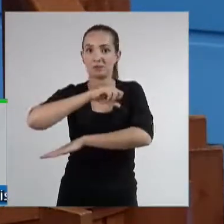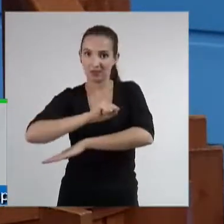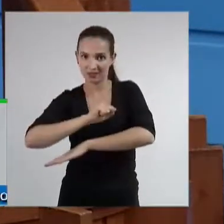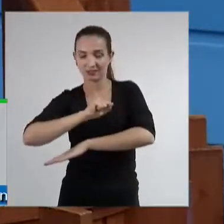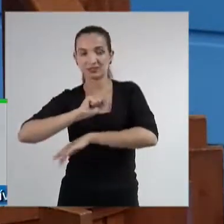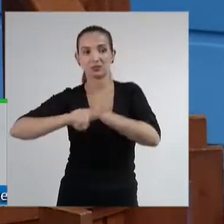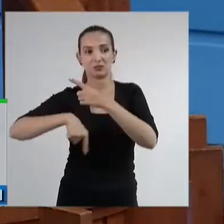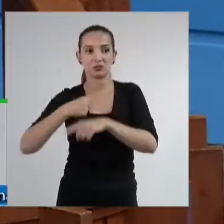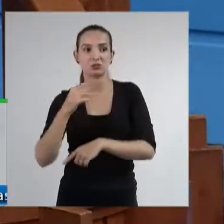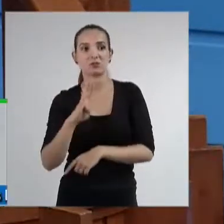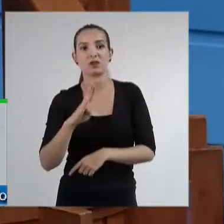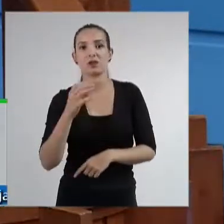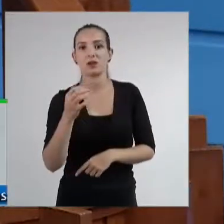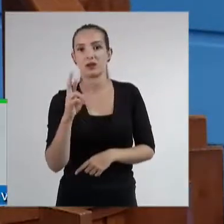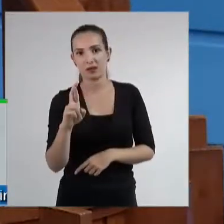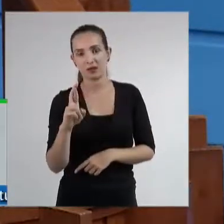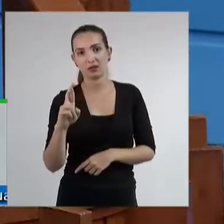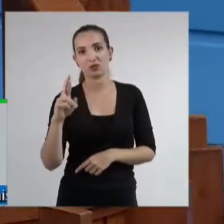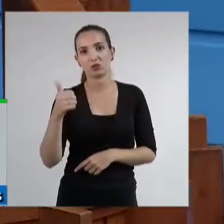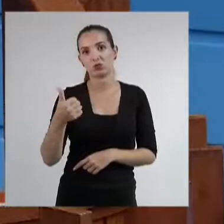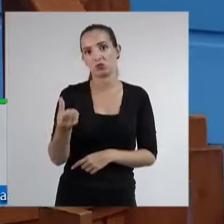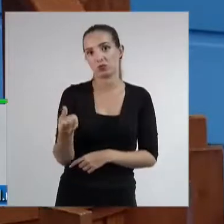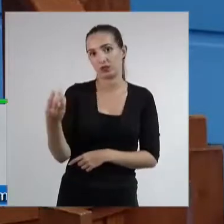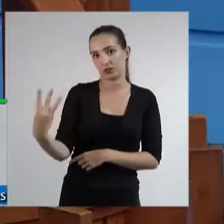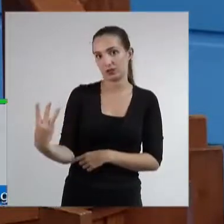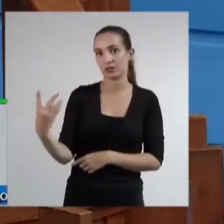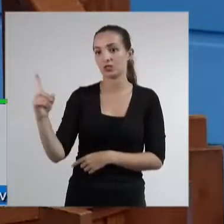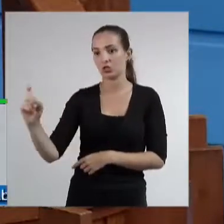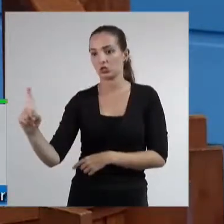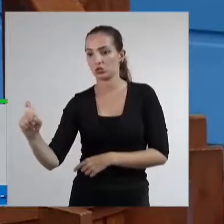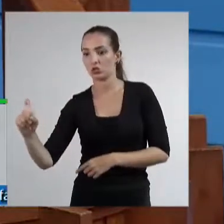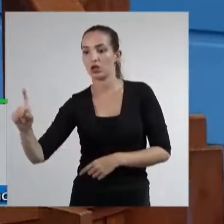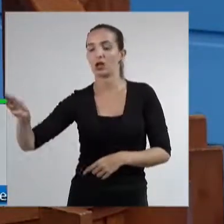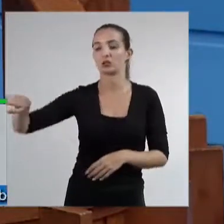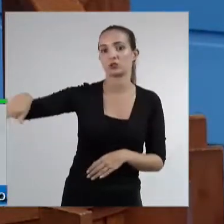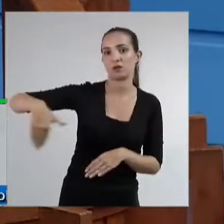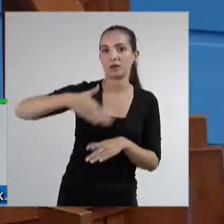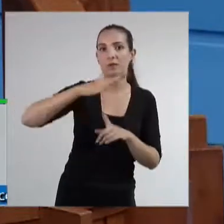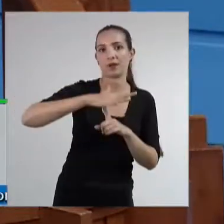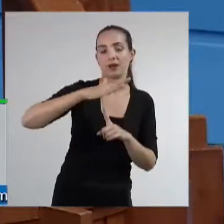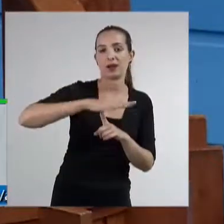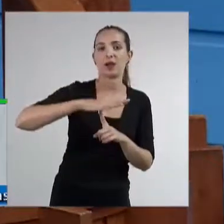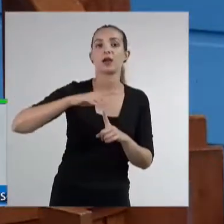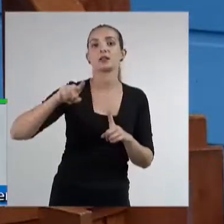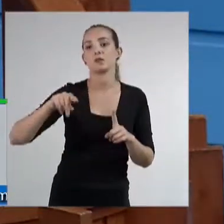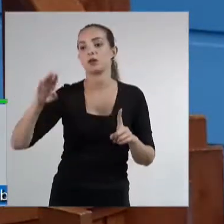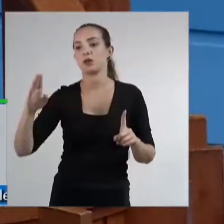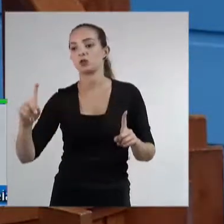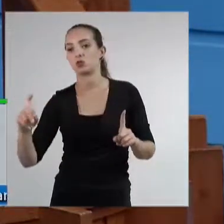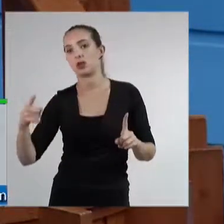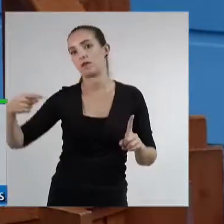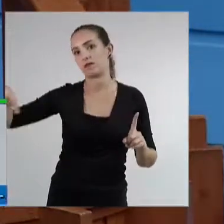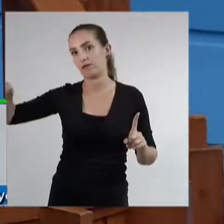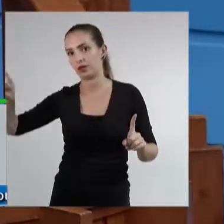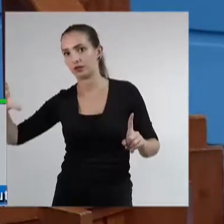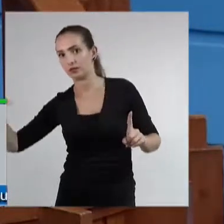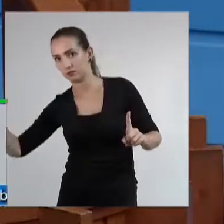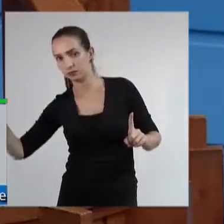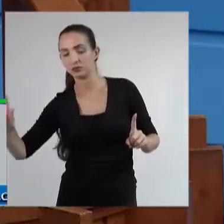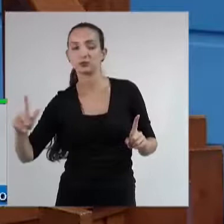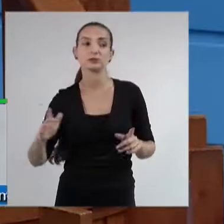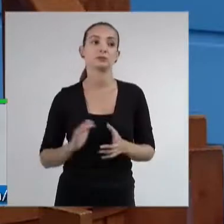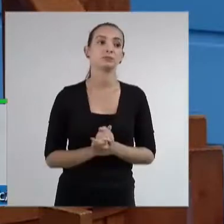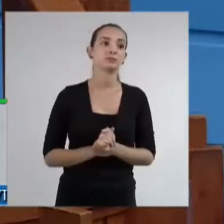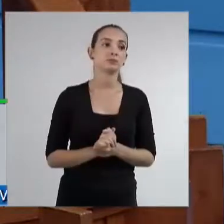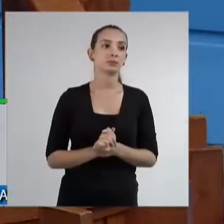rodovia, BR-163, que liga Dourados a Campo Grande, Dourados ao estado do Paraná, e chega até a rua Coronel Ponciano, onde está localizada a